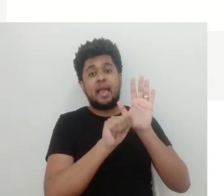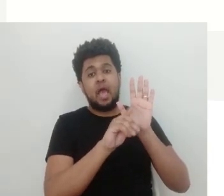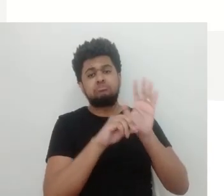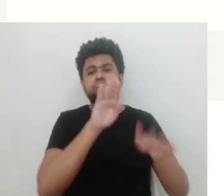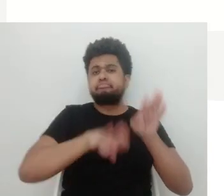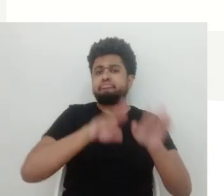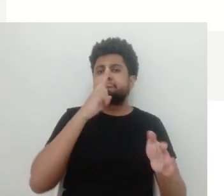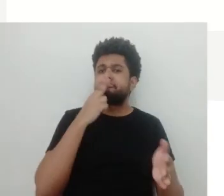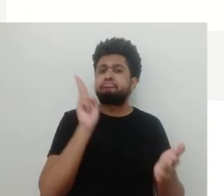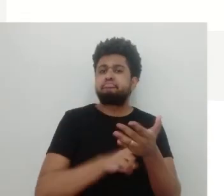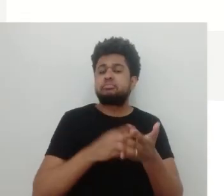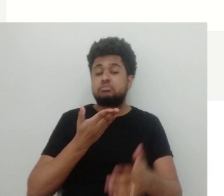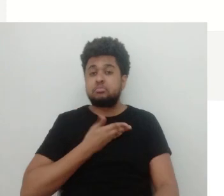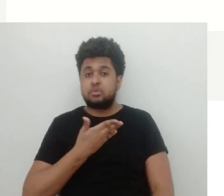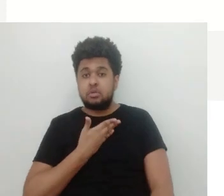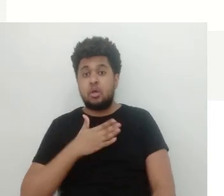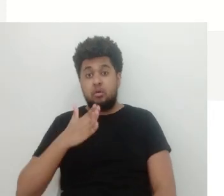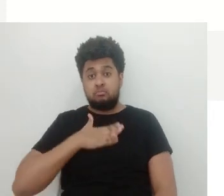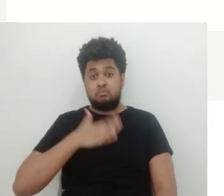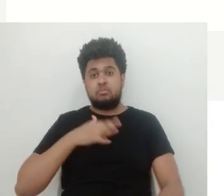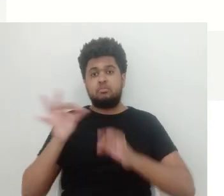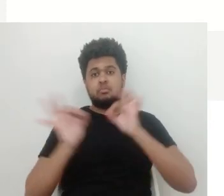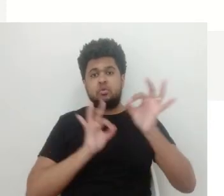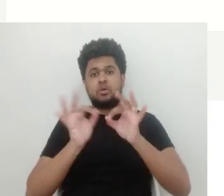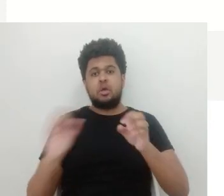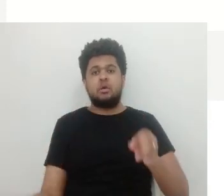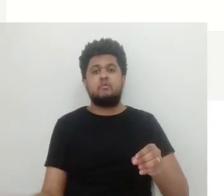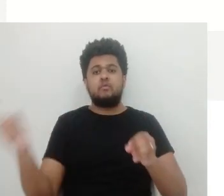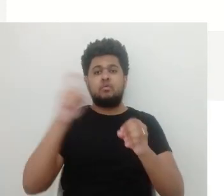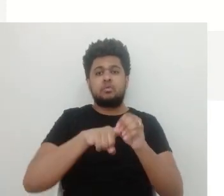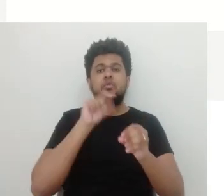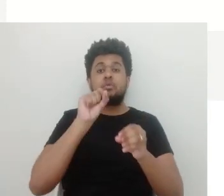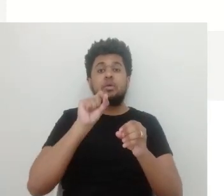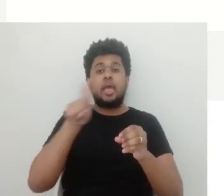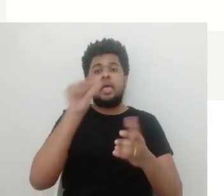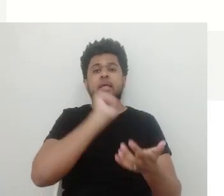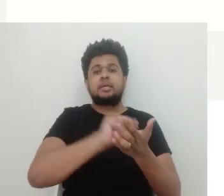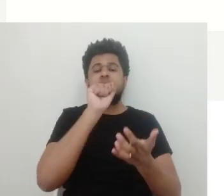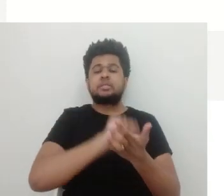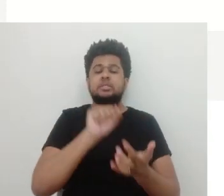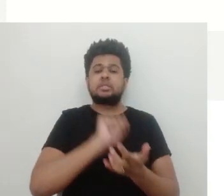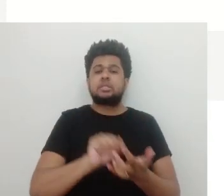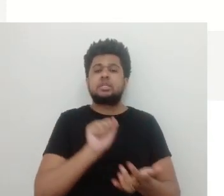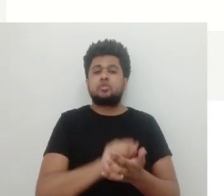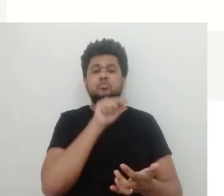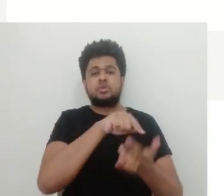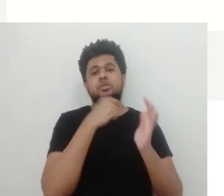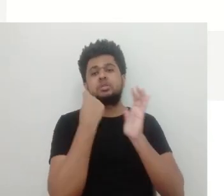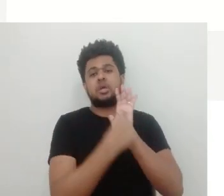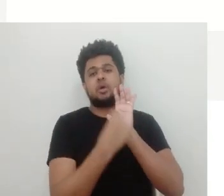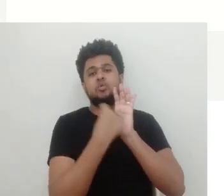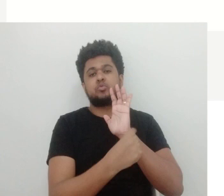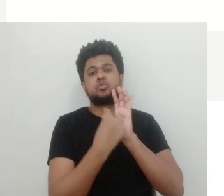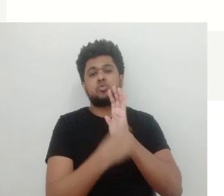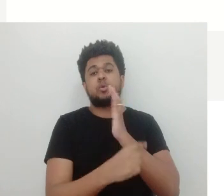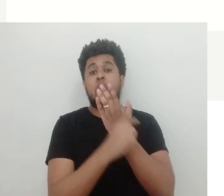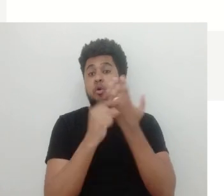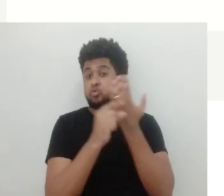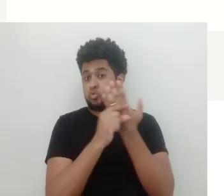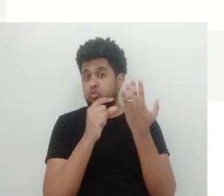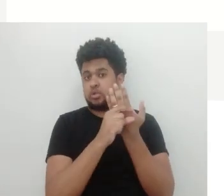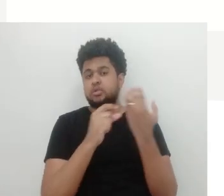Então, o que é que eu convido nesse trabalho? Eu convido, no mínimo, história da arte,